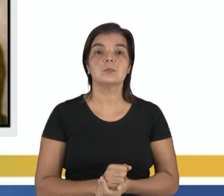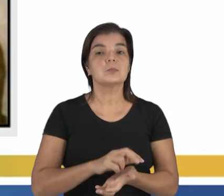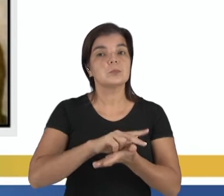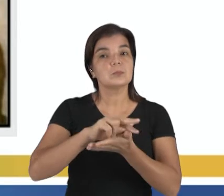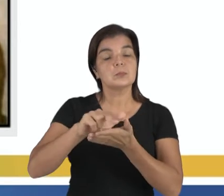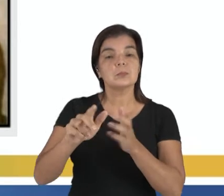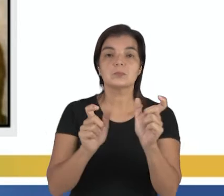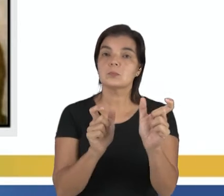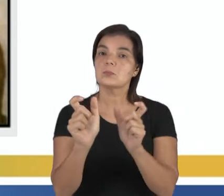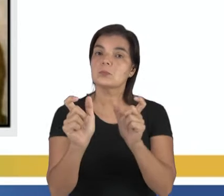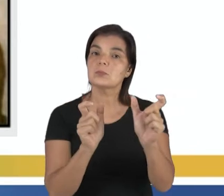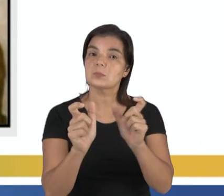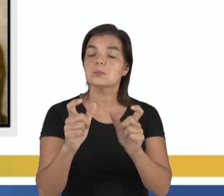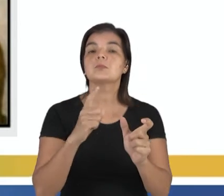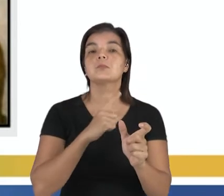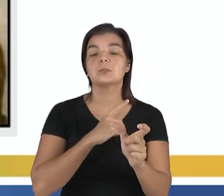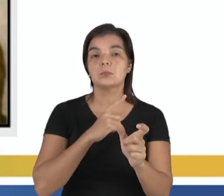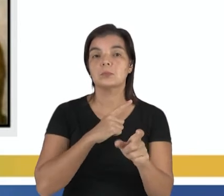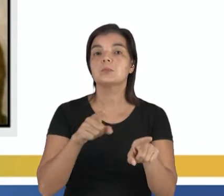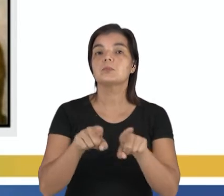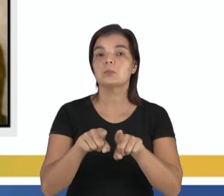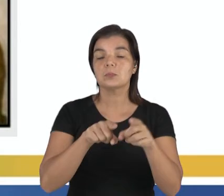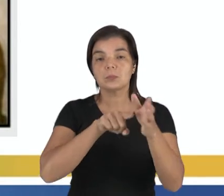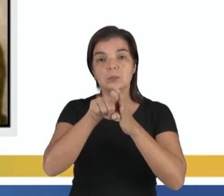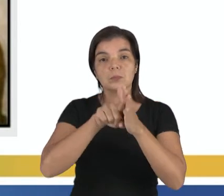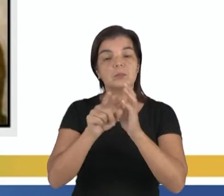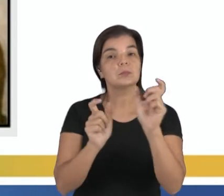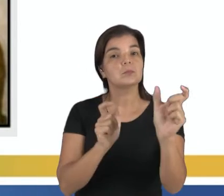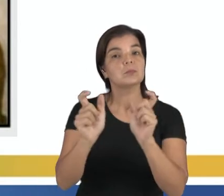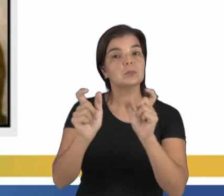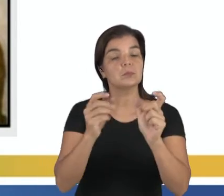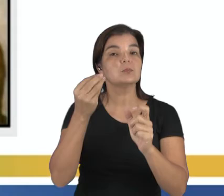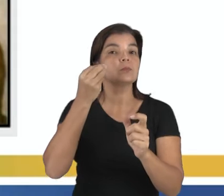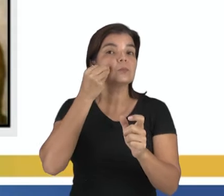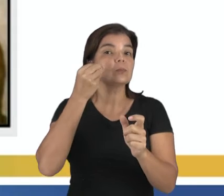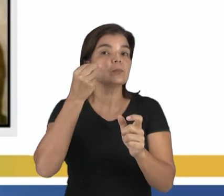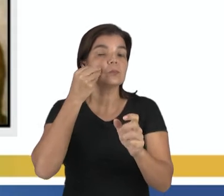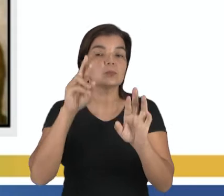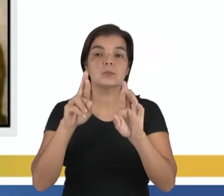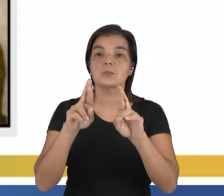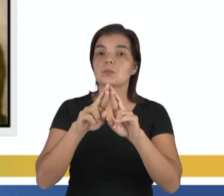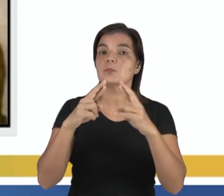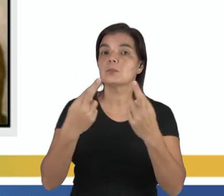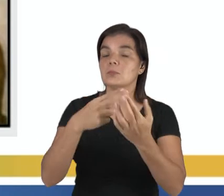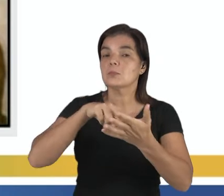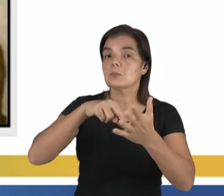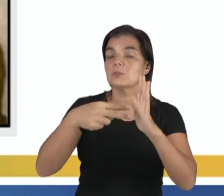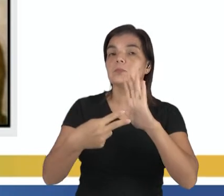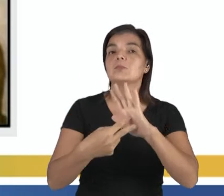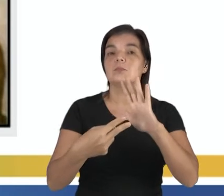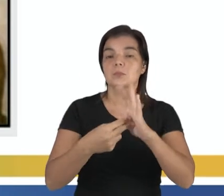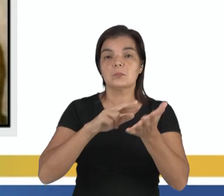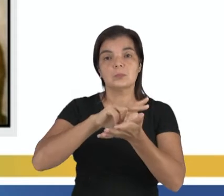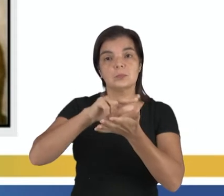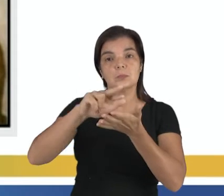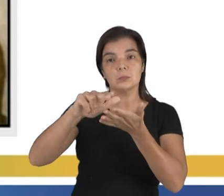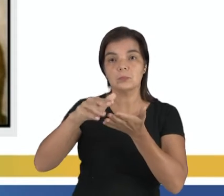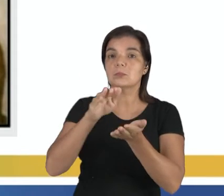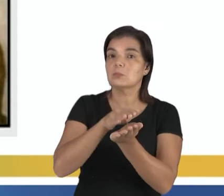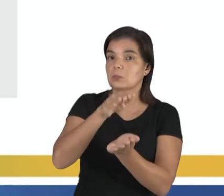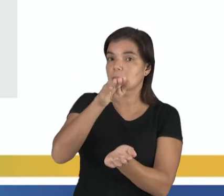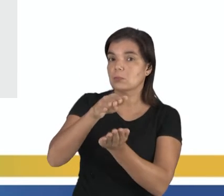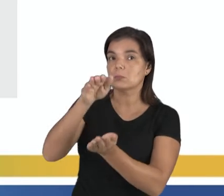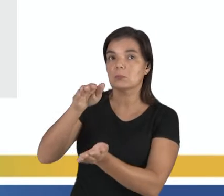várias palavras, a gente tem a questão também aí da ciência, né, várias palavras, eles vão tentar reunir esses significados em vários volumes,